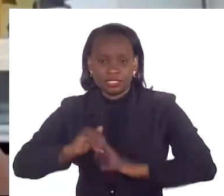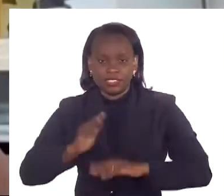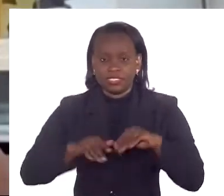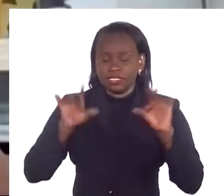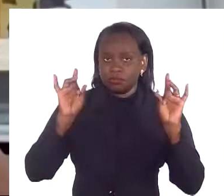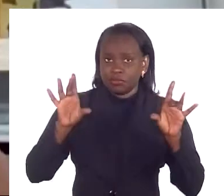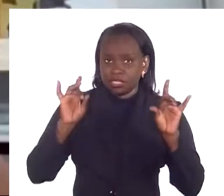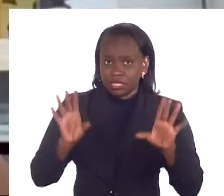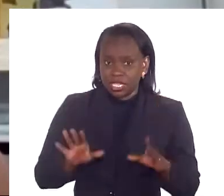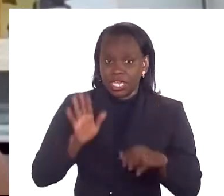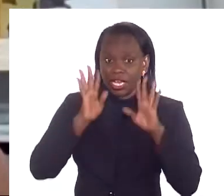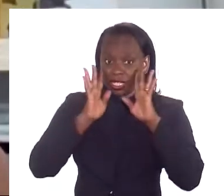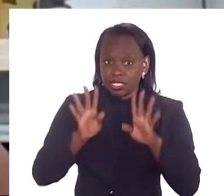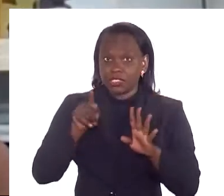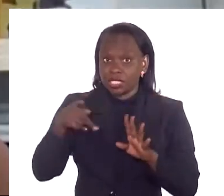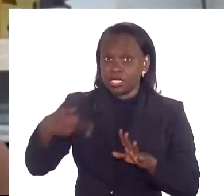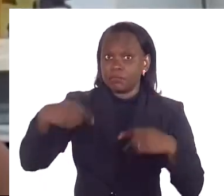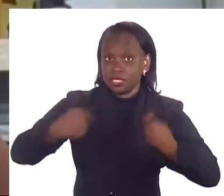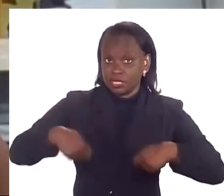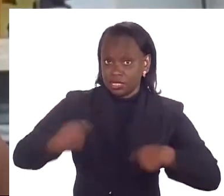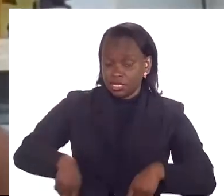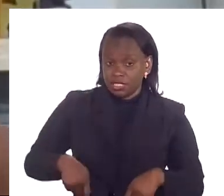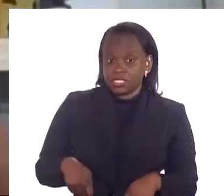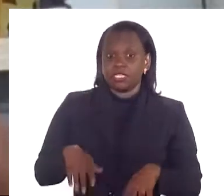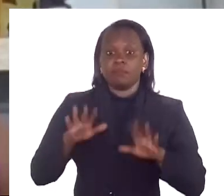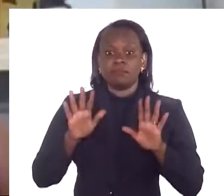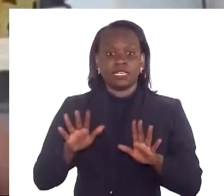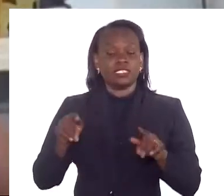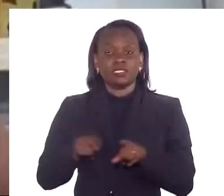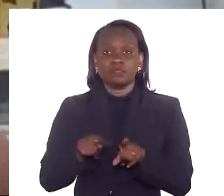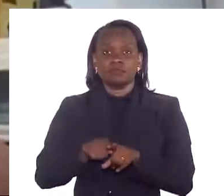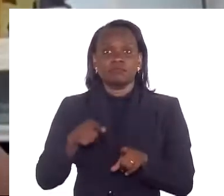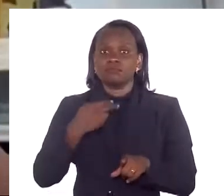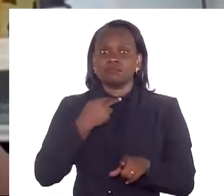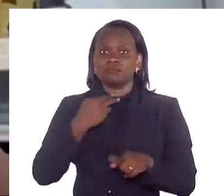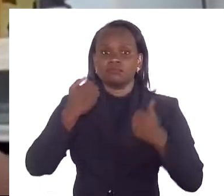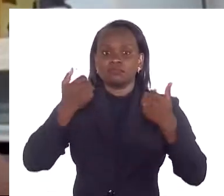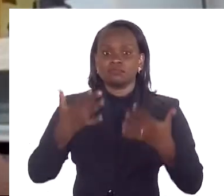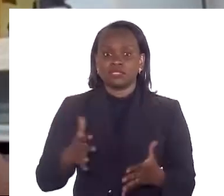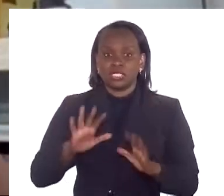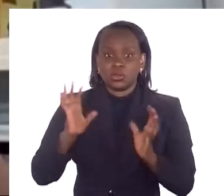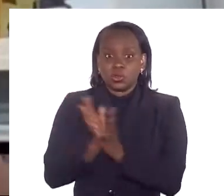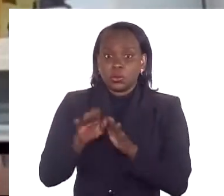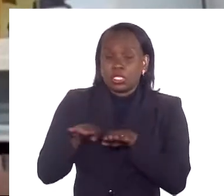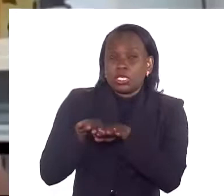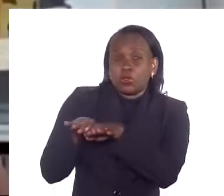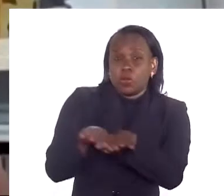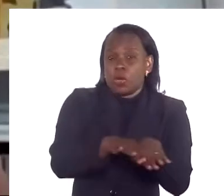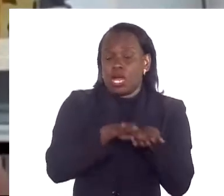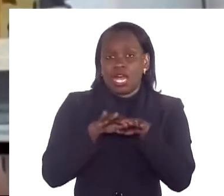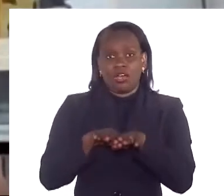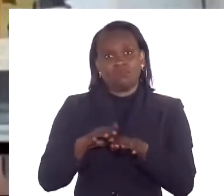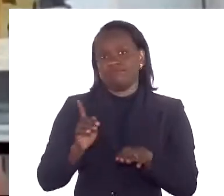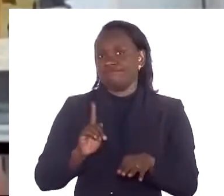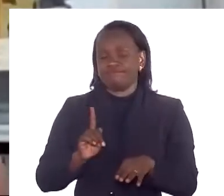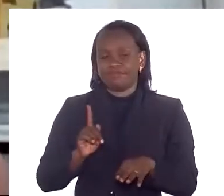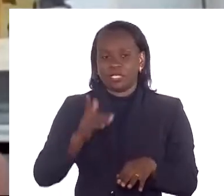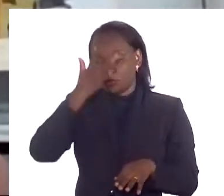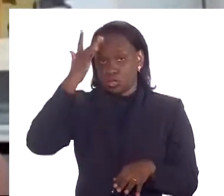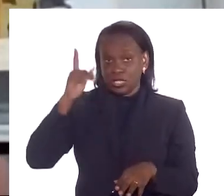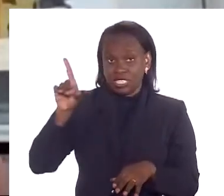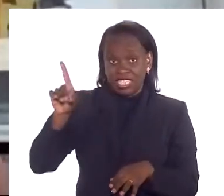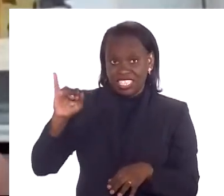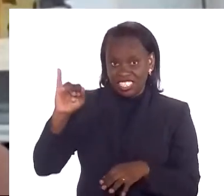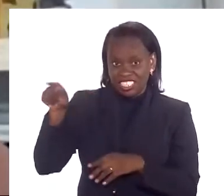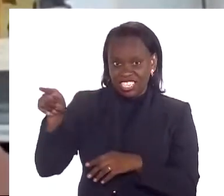né, especializados, né, para atender às suas necessidades, mas a gente não está falando de um grupo heterogêneo, então não existe assim, o aluno com